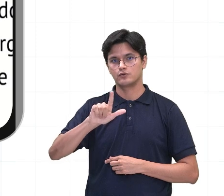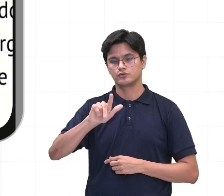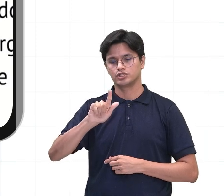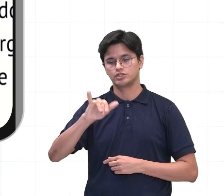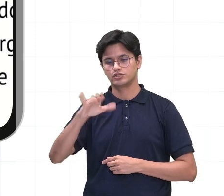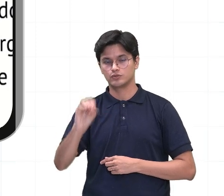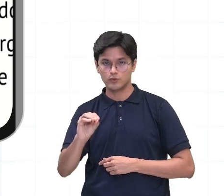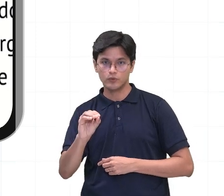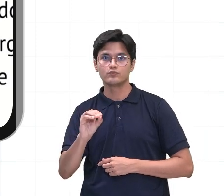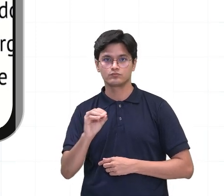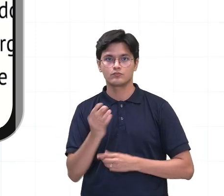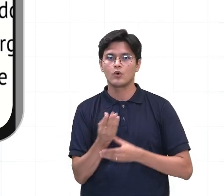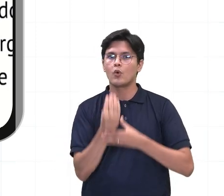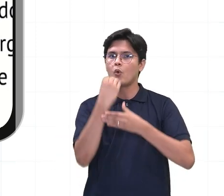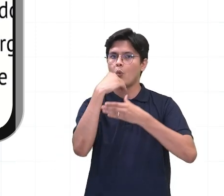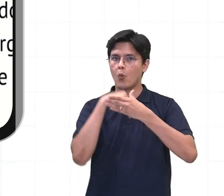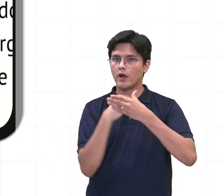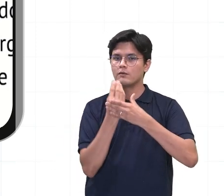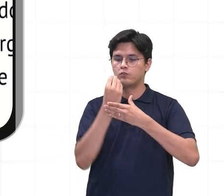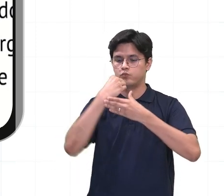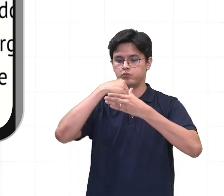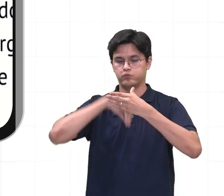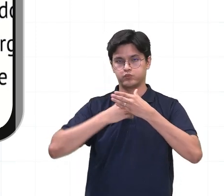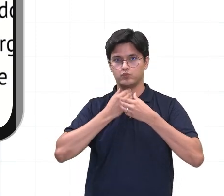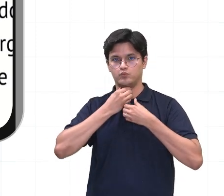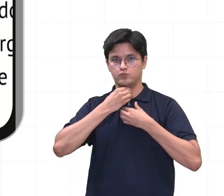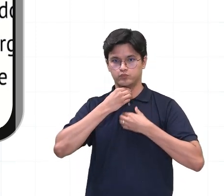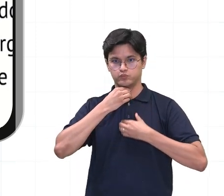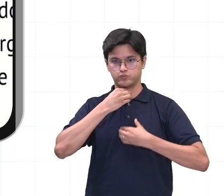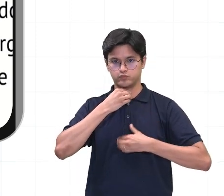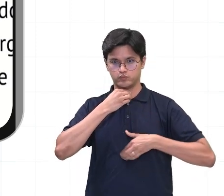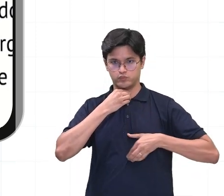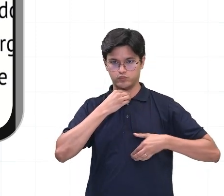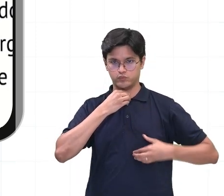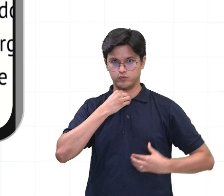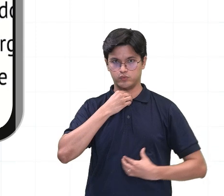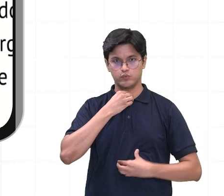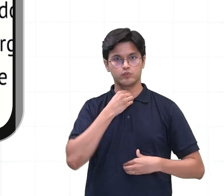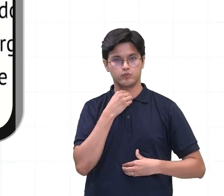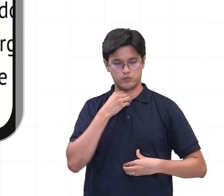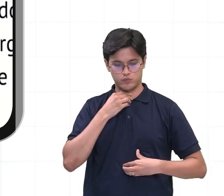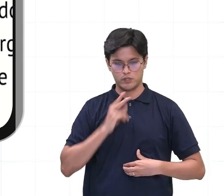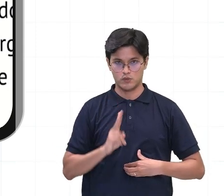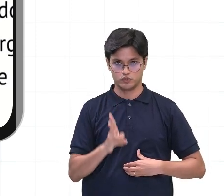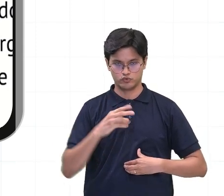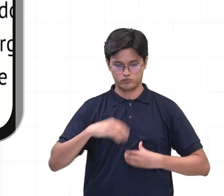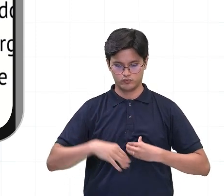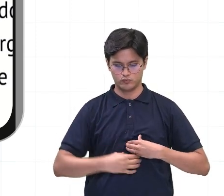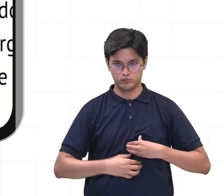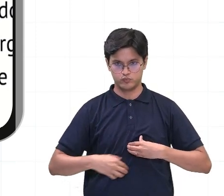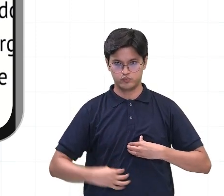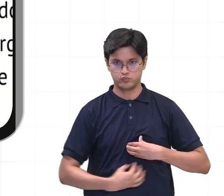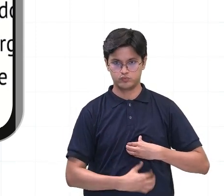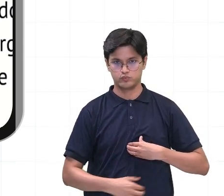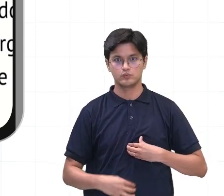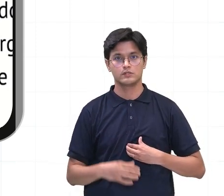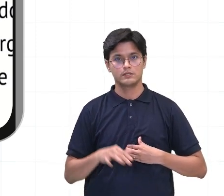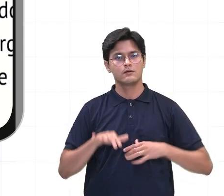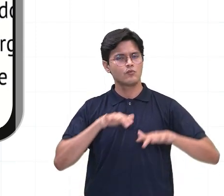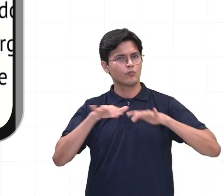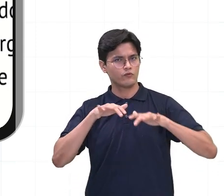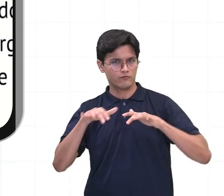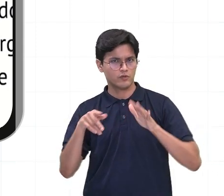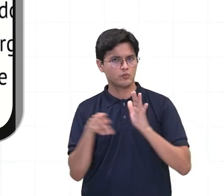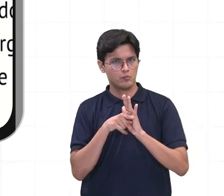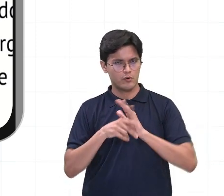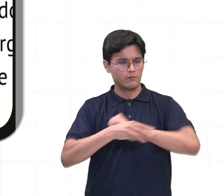consegue descer até chegar ao nosso estômago e continuar o trajeto dele. Tá? Então, o movimento que esses músculos realizam é